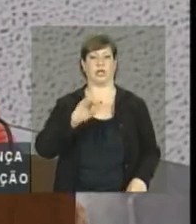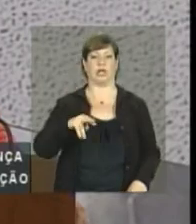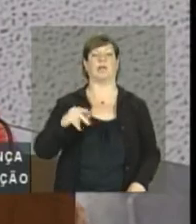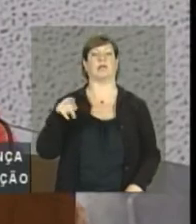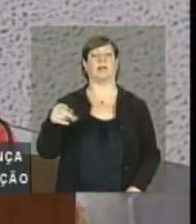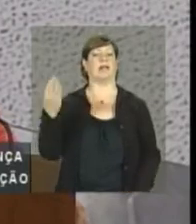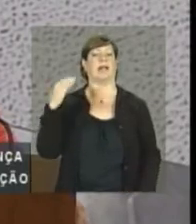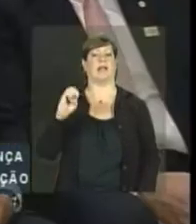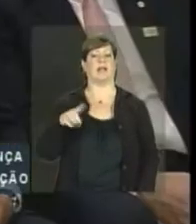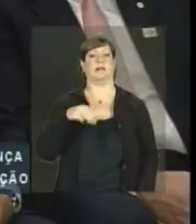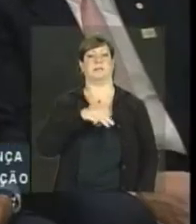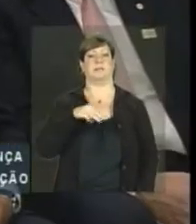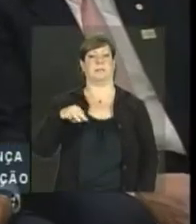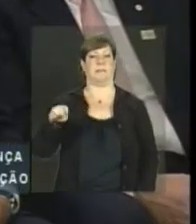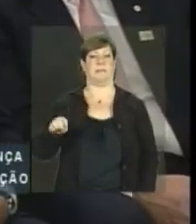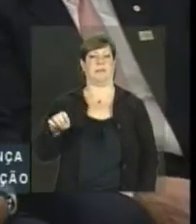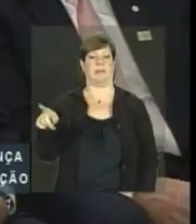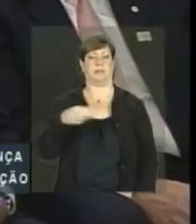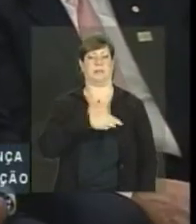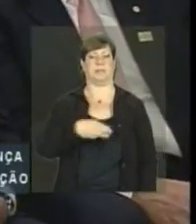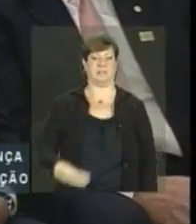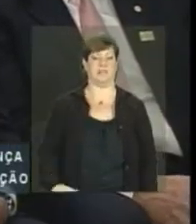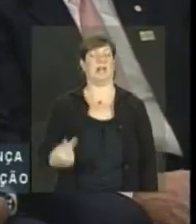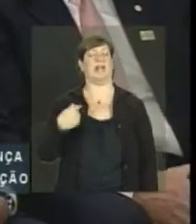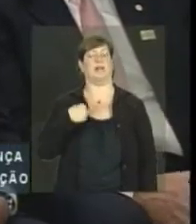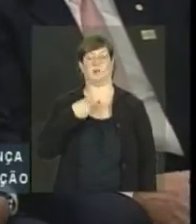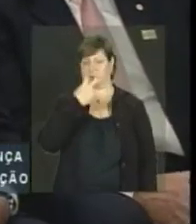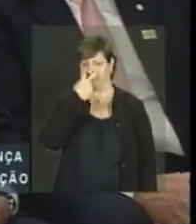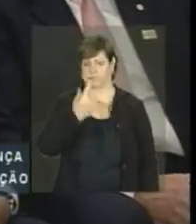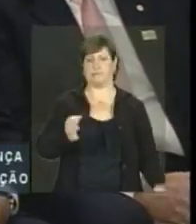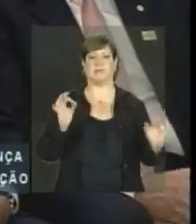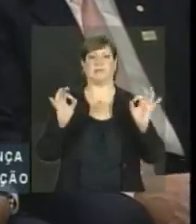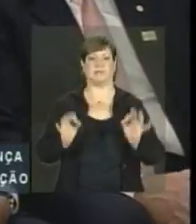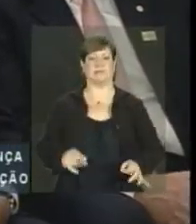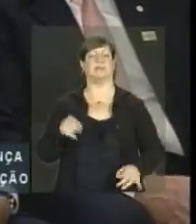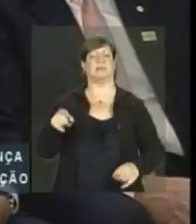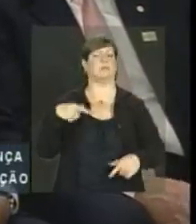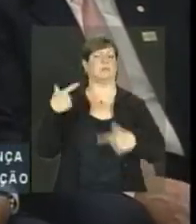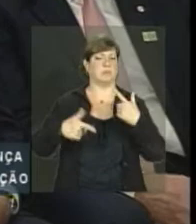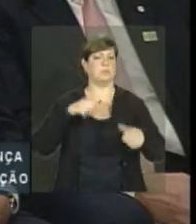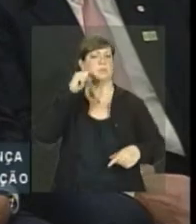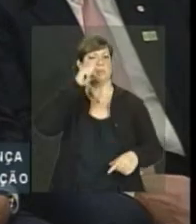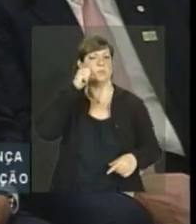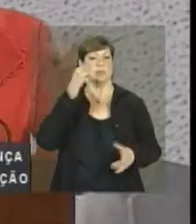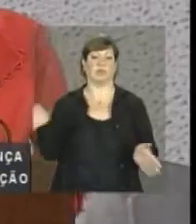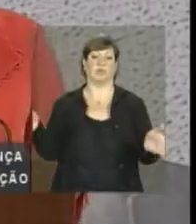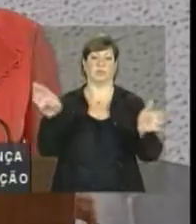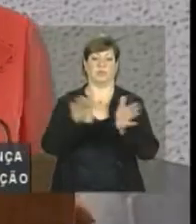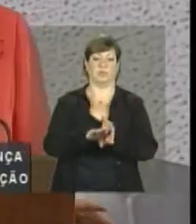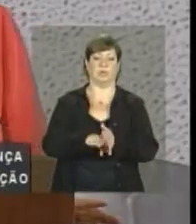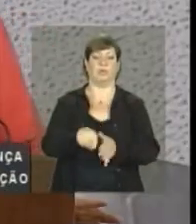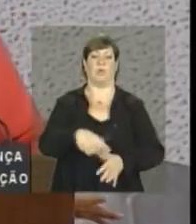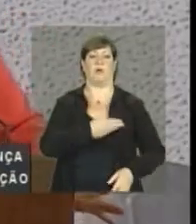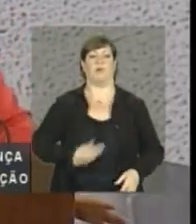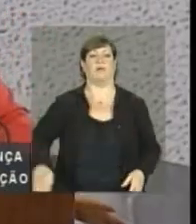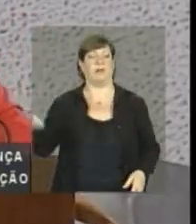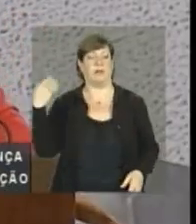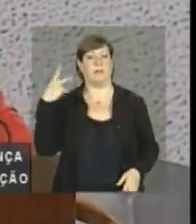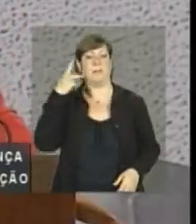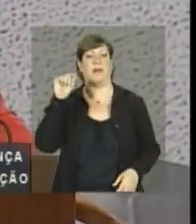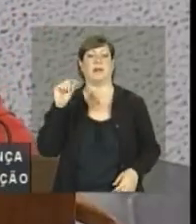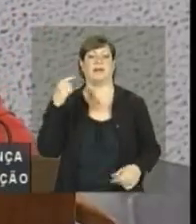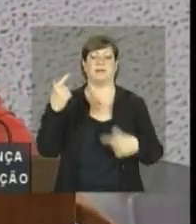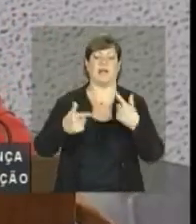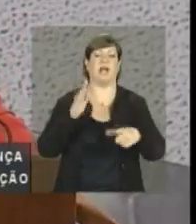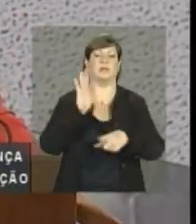Energia. E eu sou testemunha da luta do senador, que tinha chegado ao governo por aquele período, para impedir